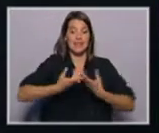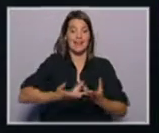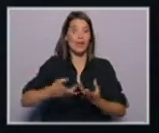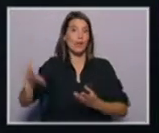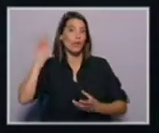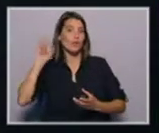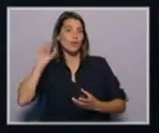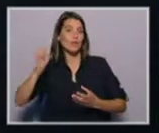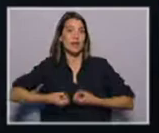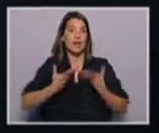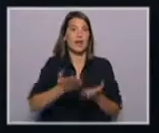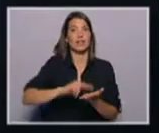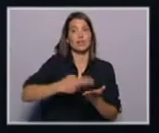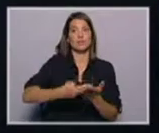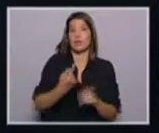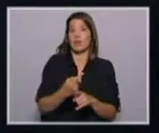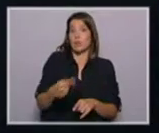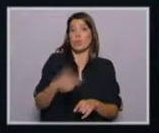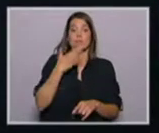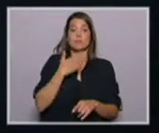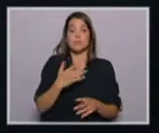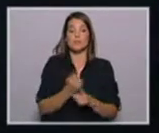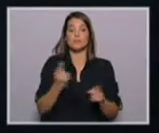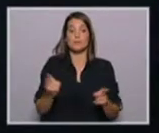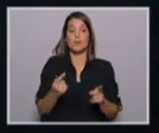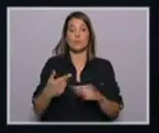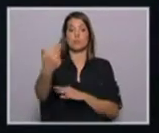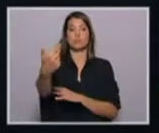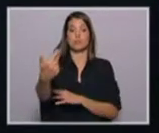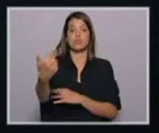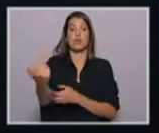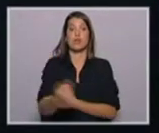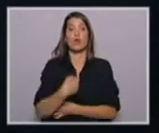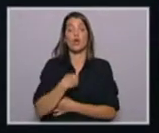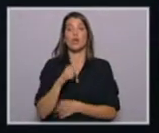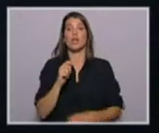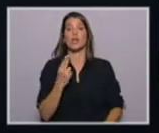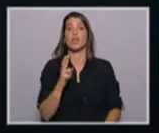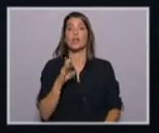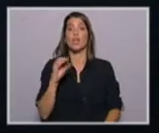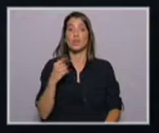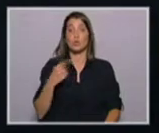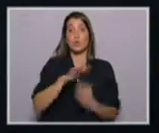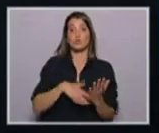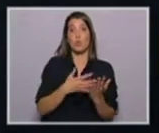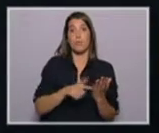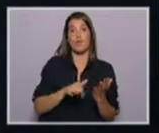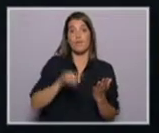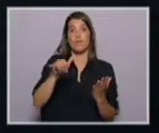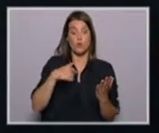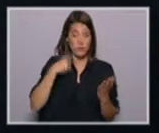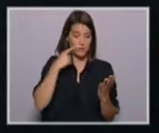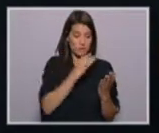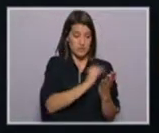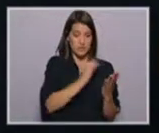dizer, não é? Porque foi a minha única safra, que tinha o plano de voo, era eu e o Eurico da Fonseca que tínhamos o plano de voo, eu estava a seguir o plano de